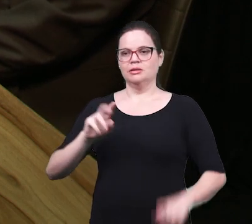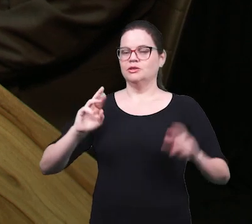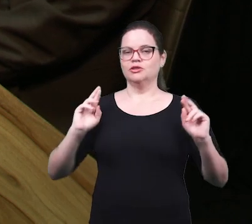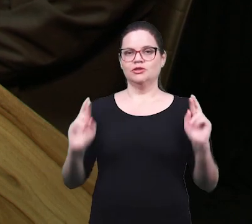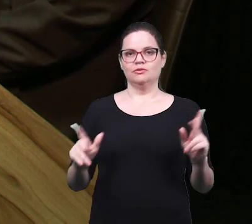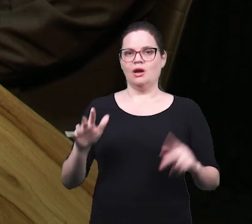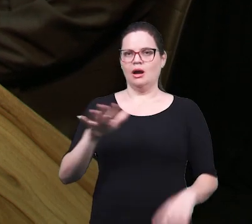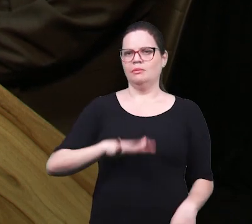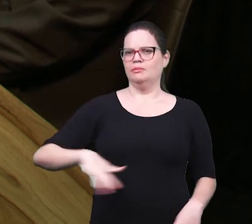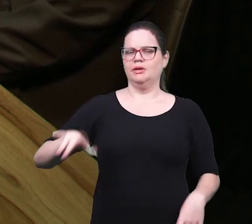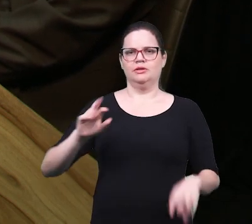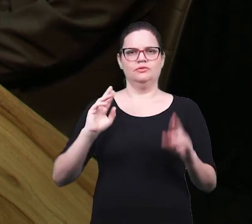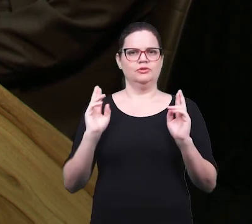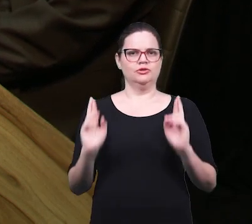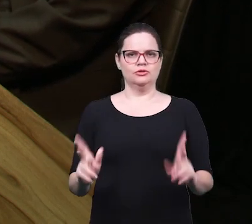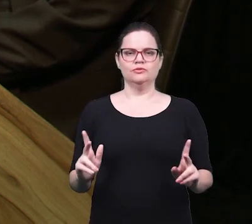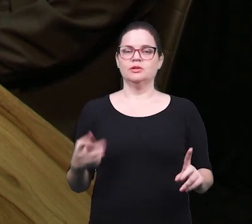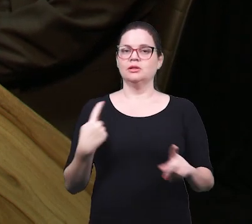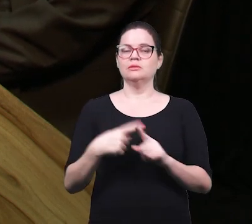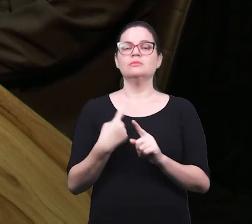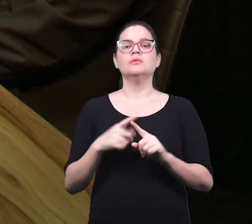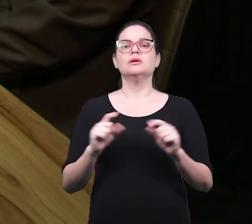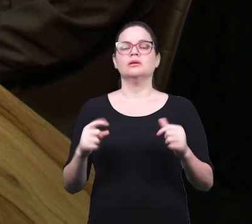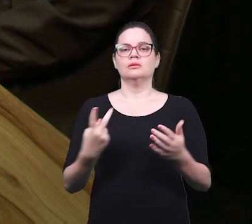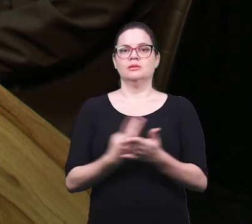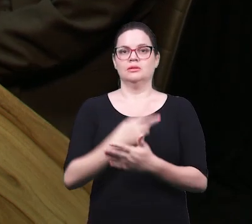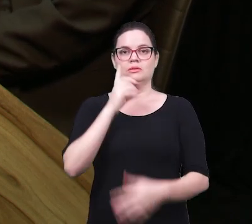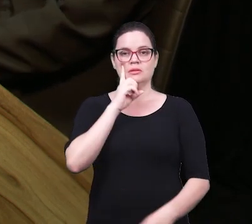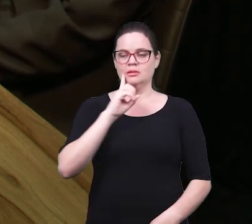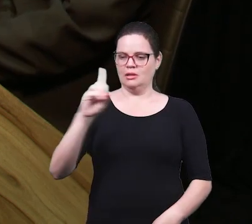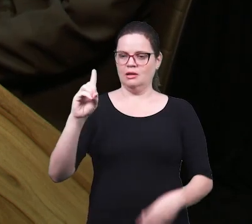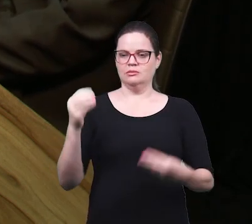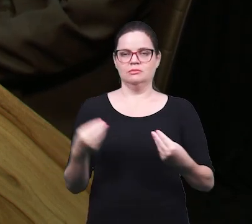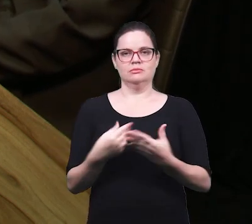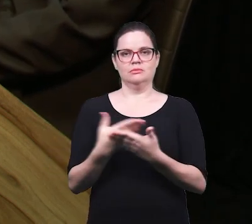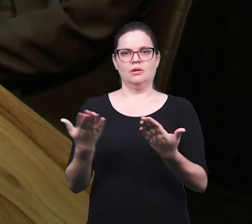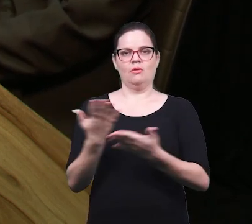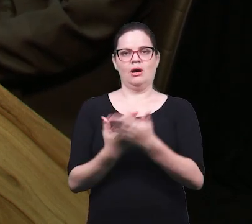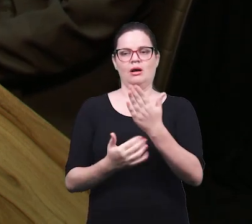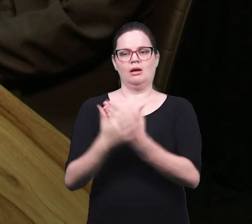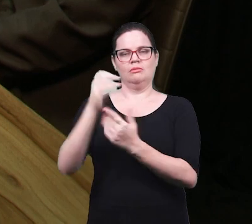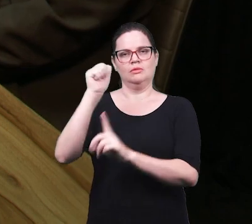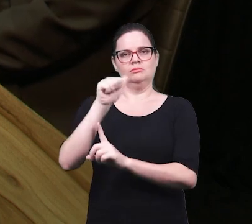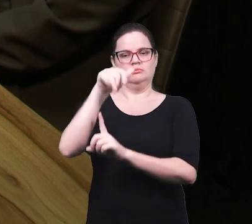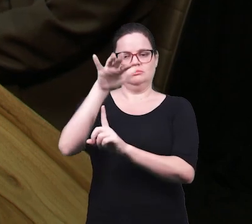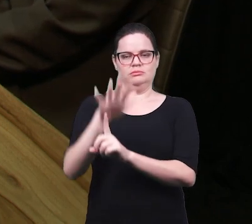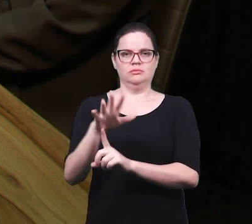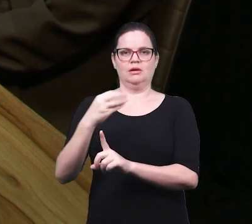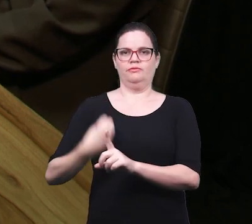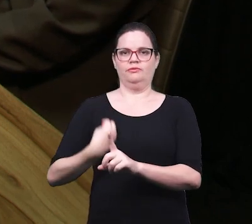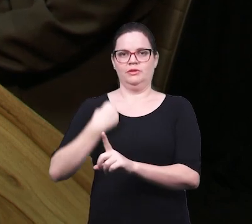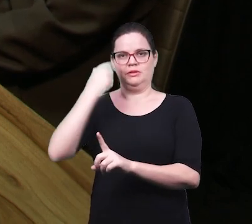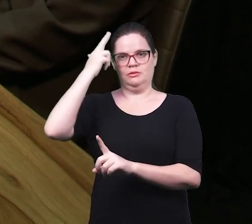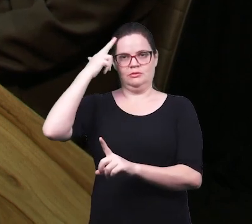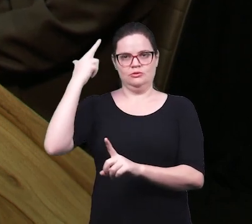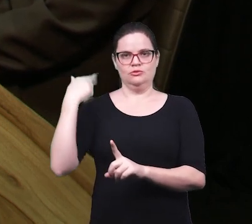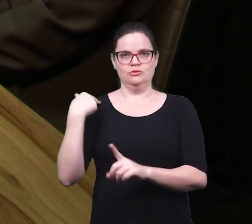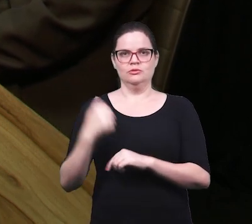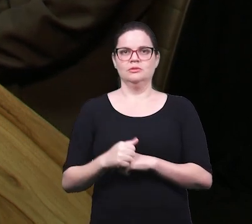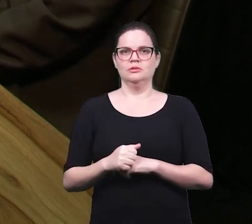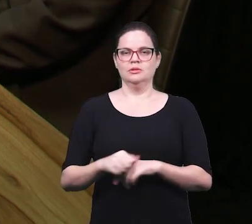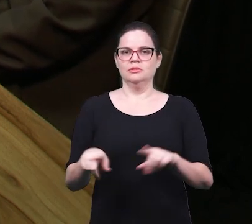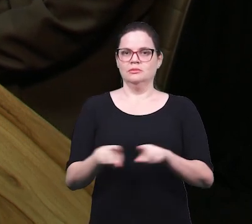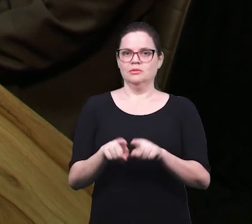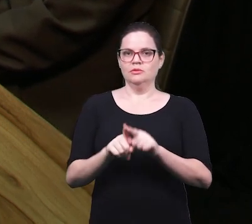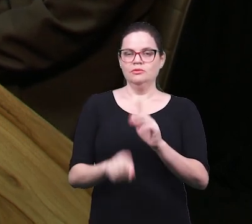né? Ele mudou até o ambiente que havia na casa de Potifar, porque Deus estava colocando a mão sobre a vida de José. Aí